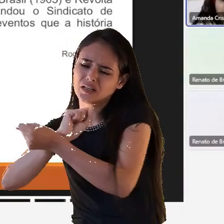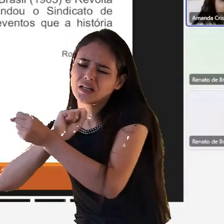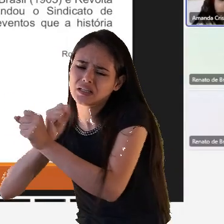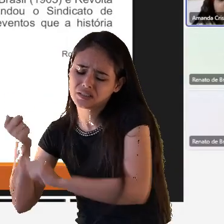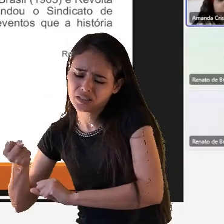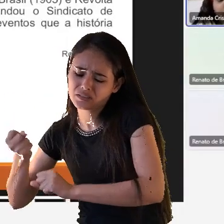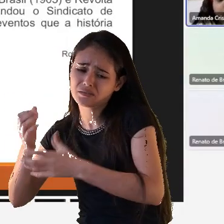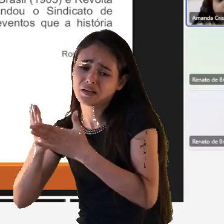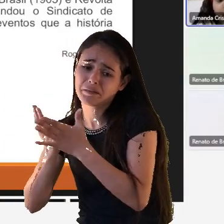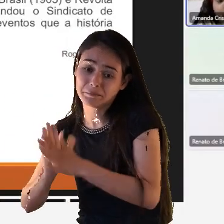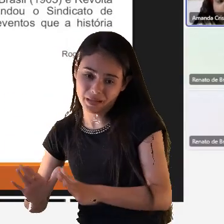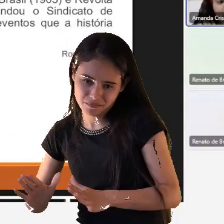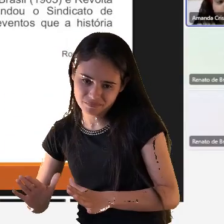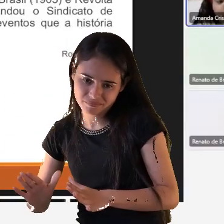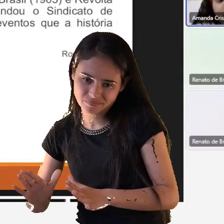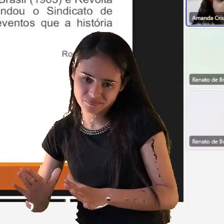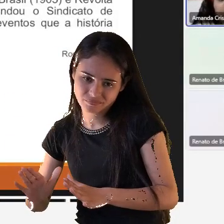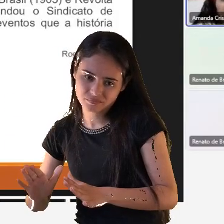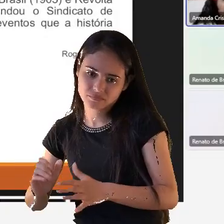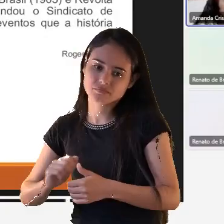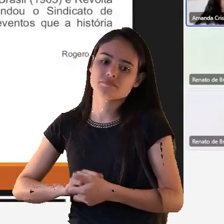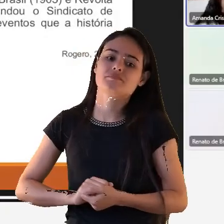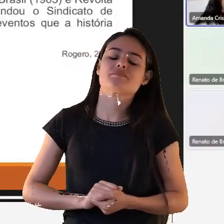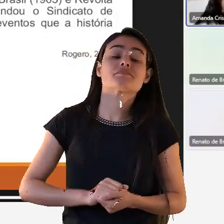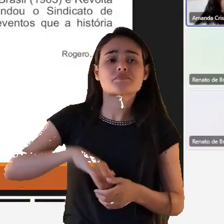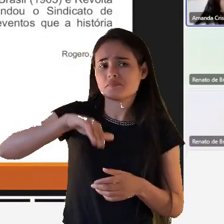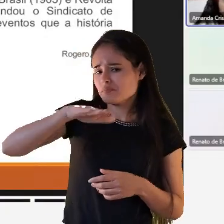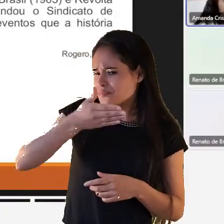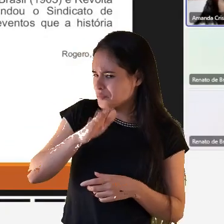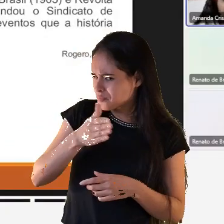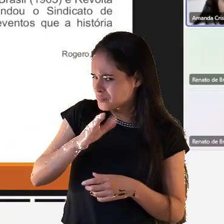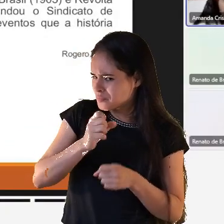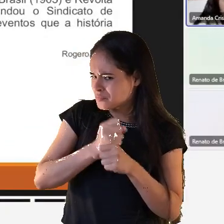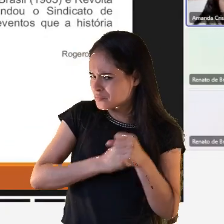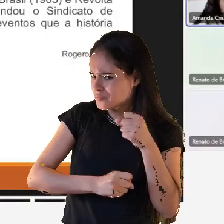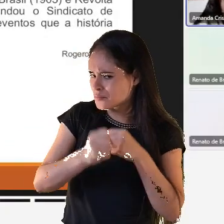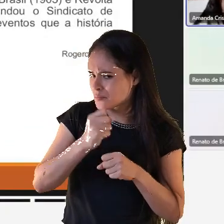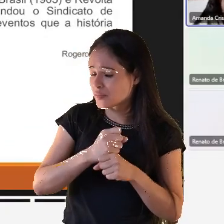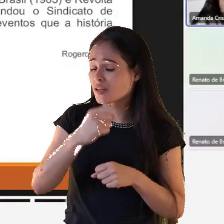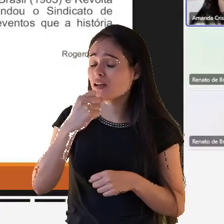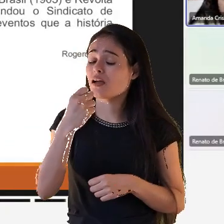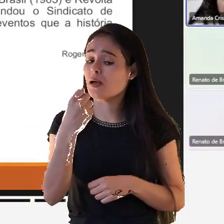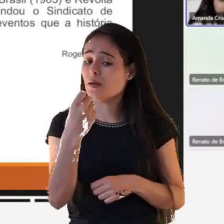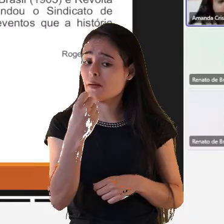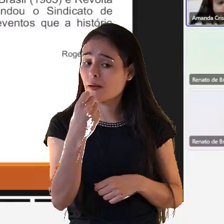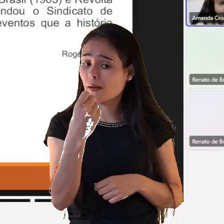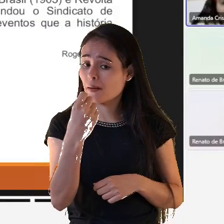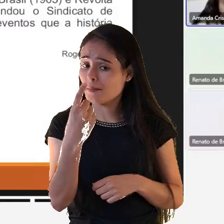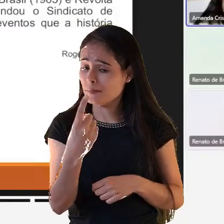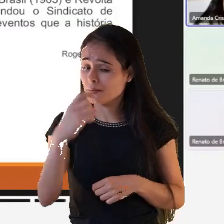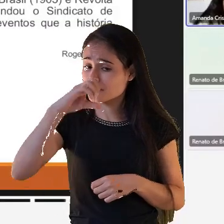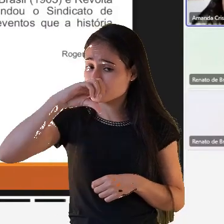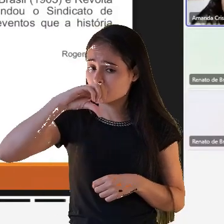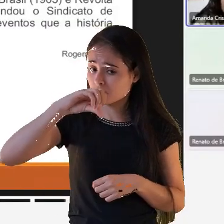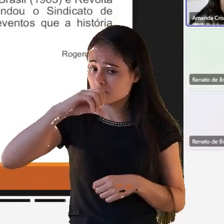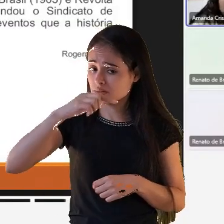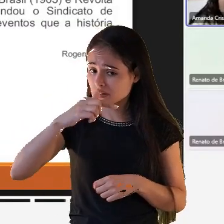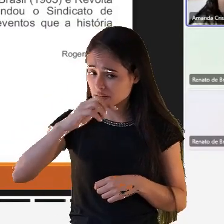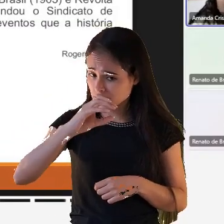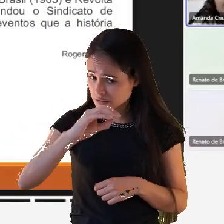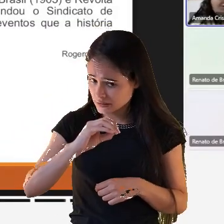exemplo, 1770, a gente teve a Esperança Garcia, né? A Esperança Garcia,